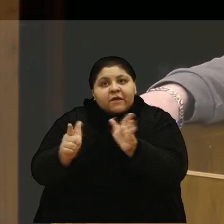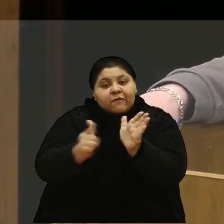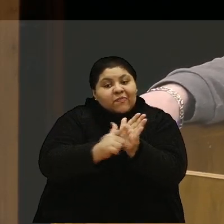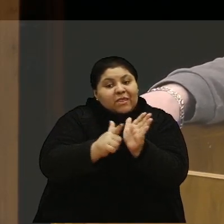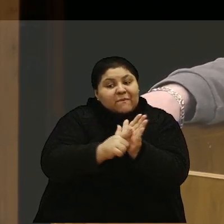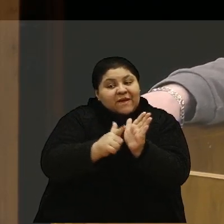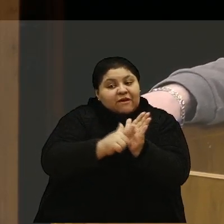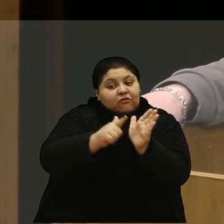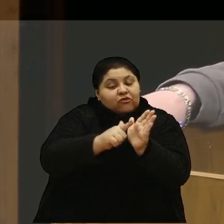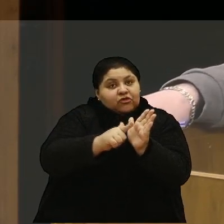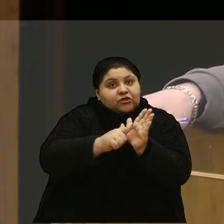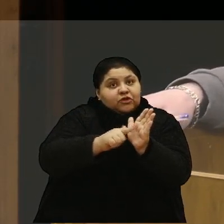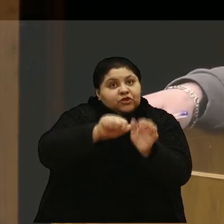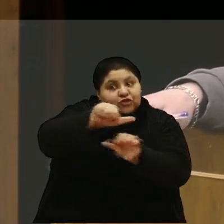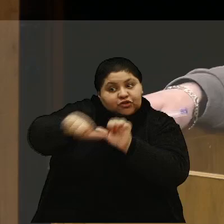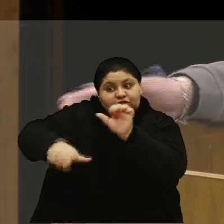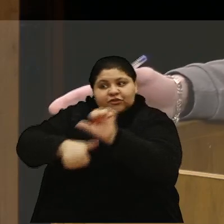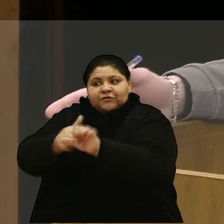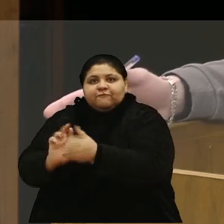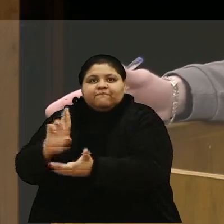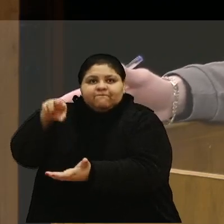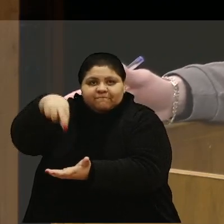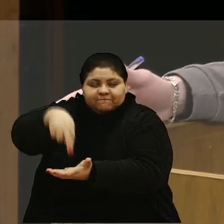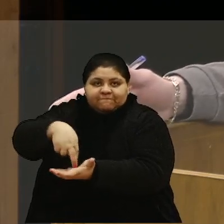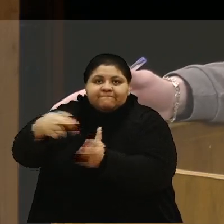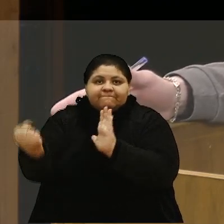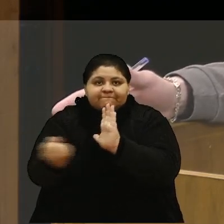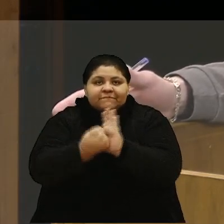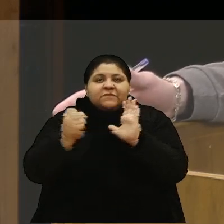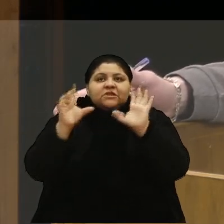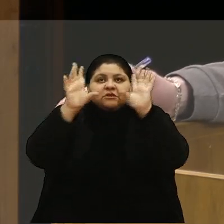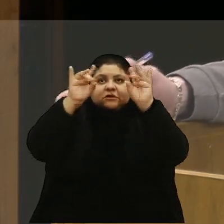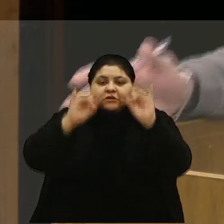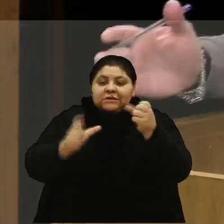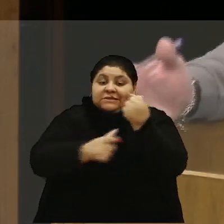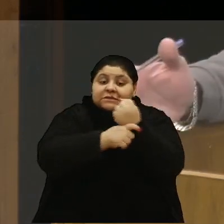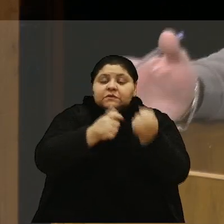fundo municipal. É um marco especial para a segurança pública do